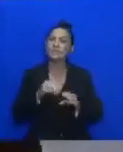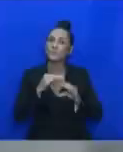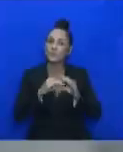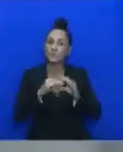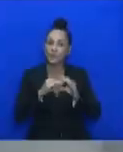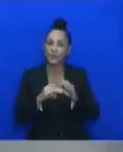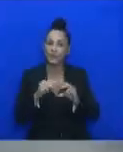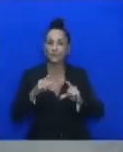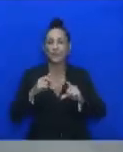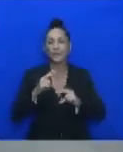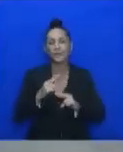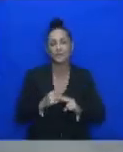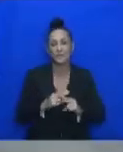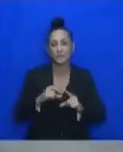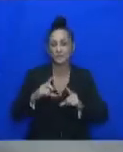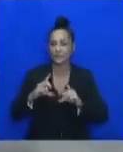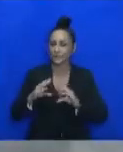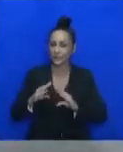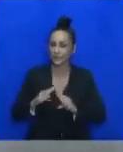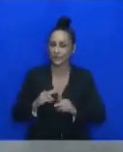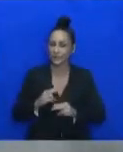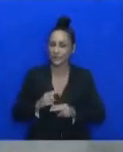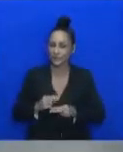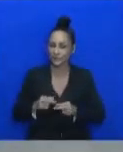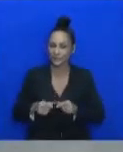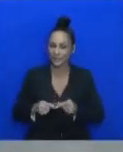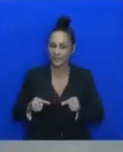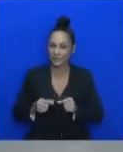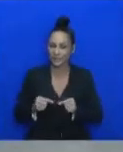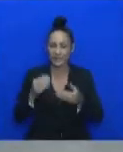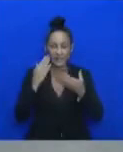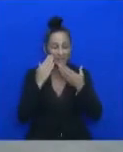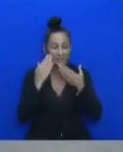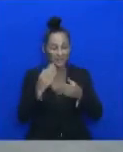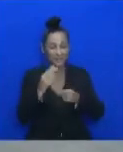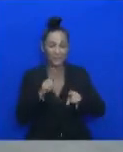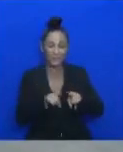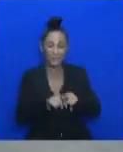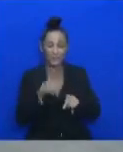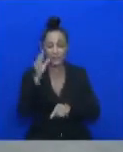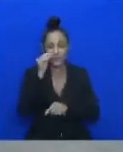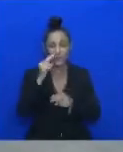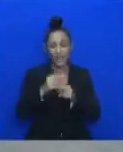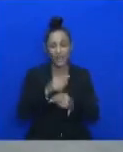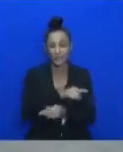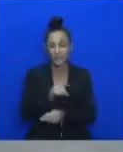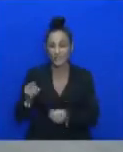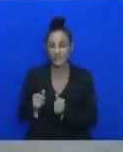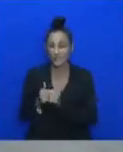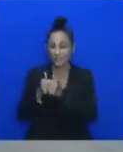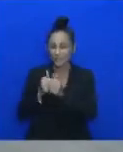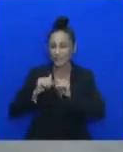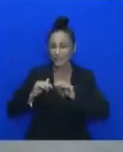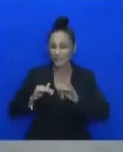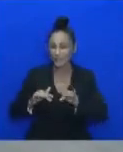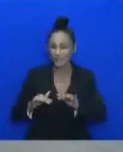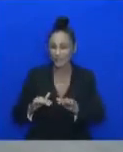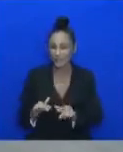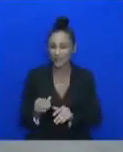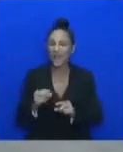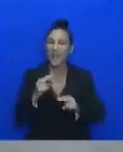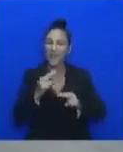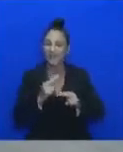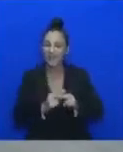para uma breve conferência. Muito bem, obrigado, senhores auditores. Agradecemos também aos colegas da Caixa. E a você que acompanha a nossa transmissão,